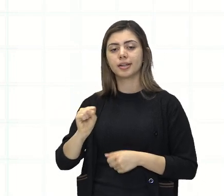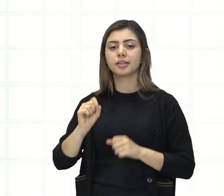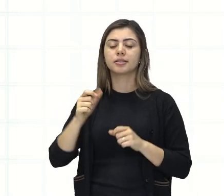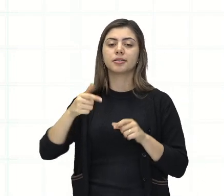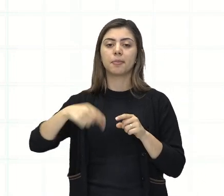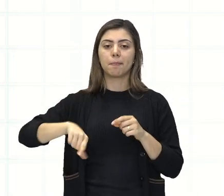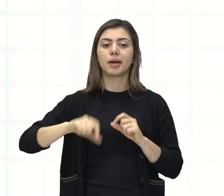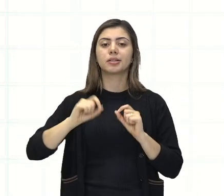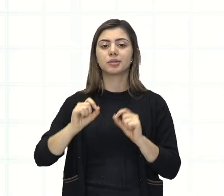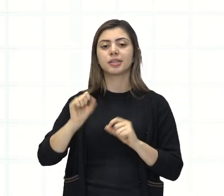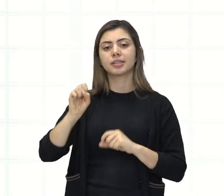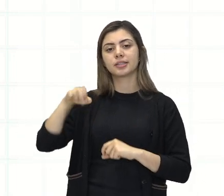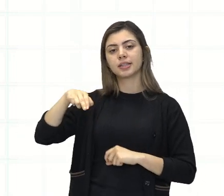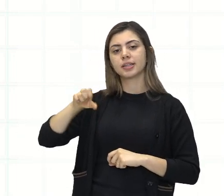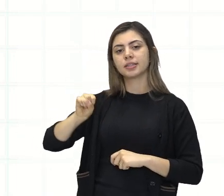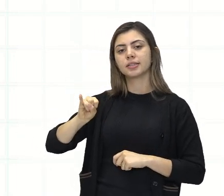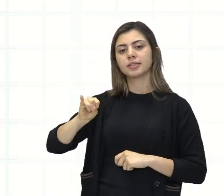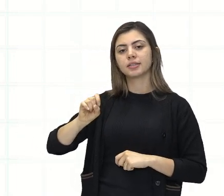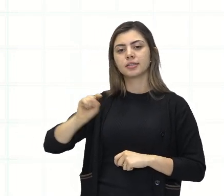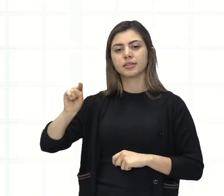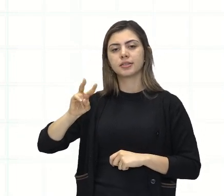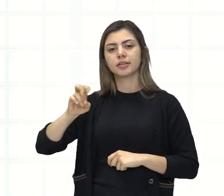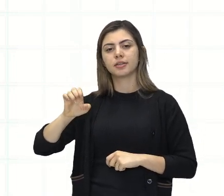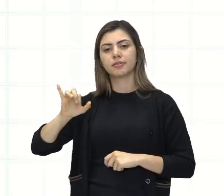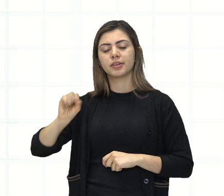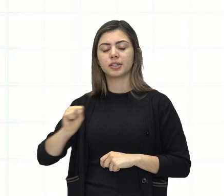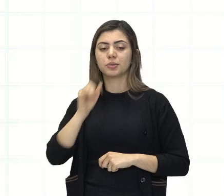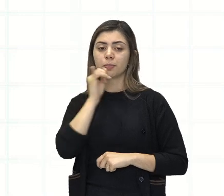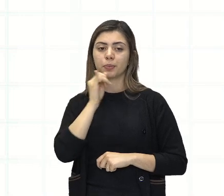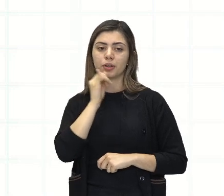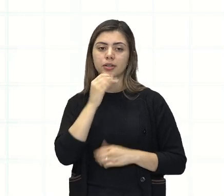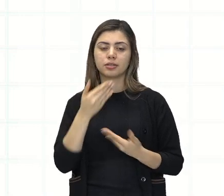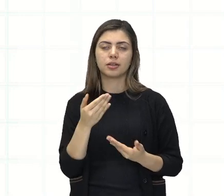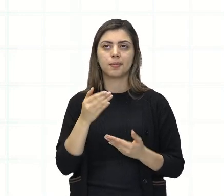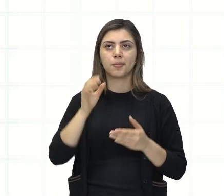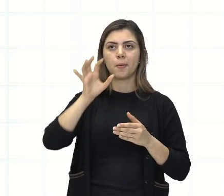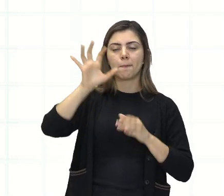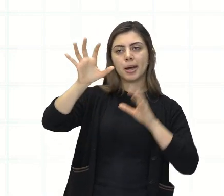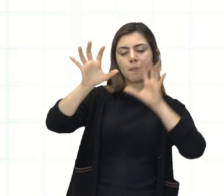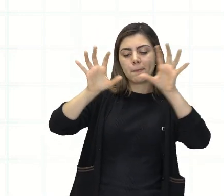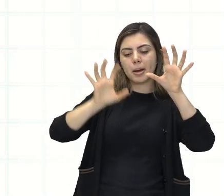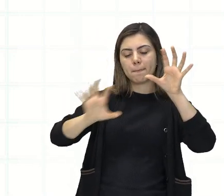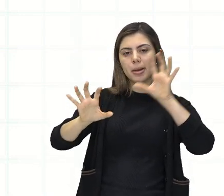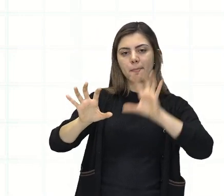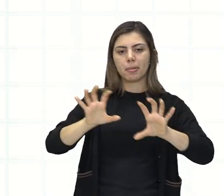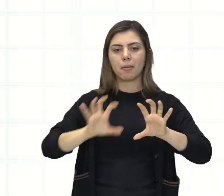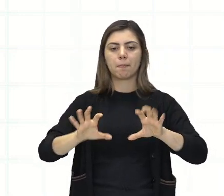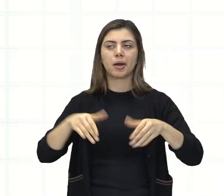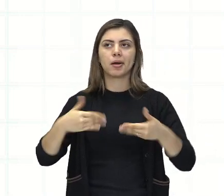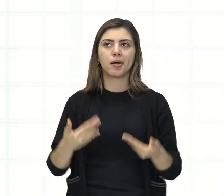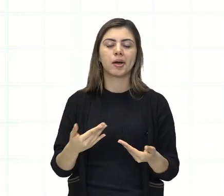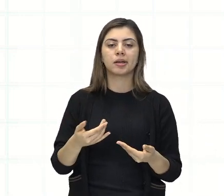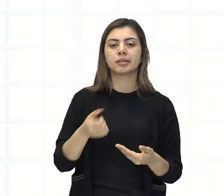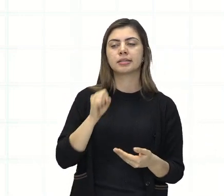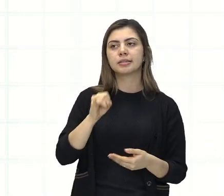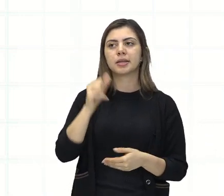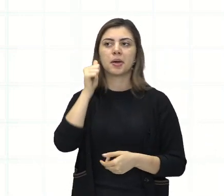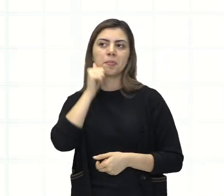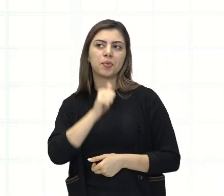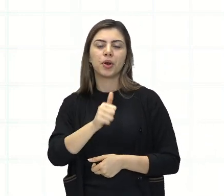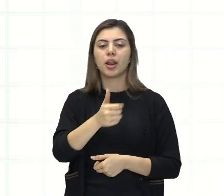sensíveis a fatores como a região geográfica, o sexo, se é